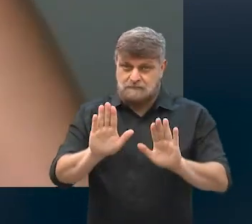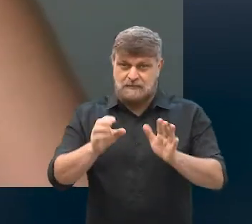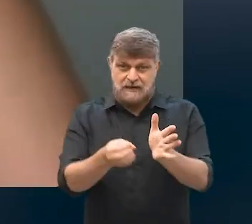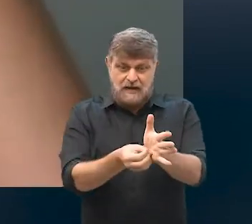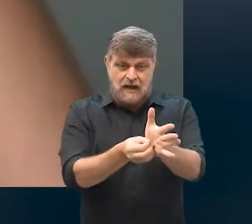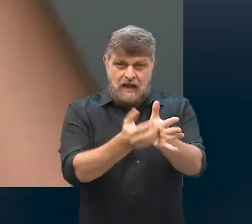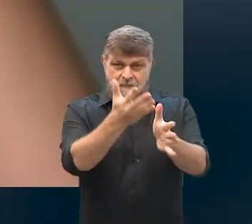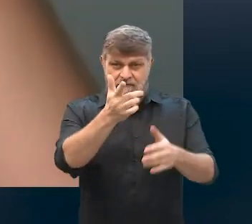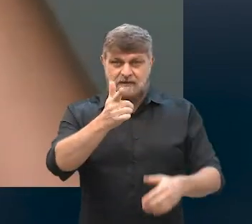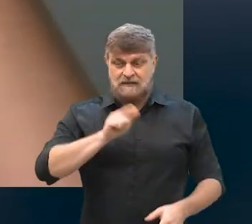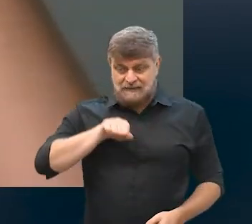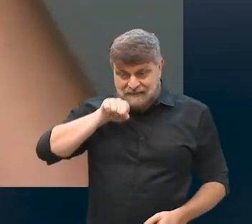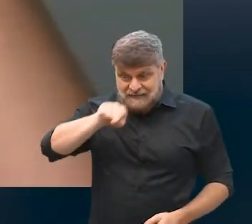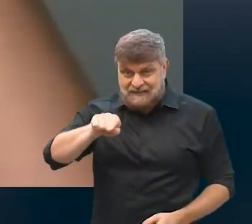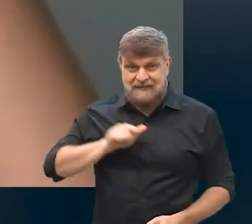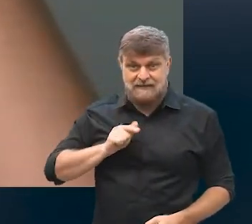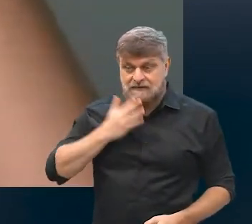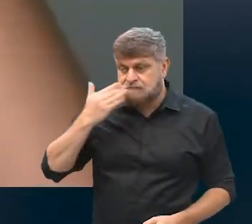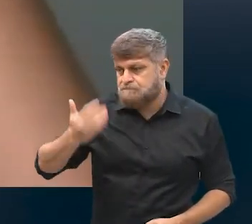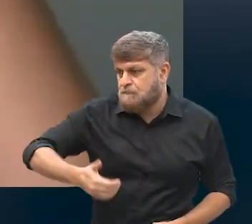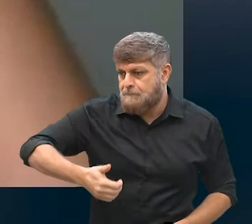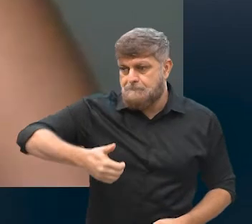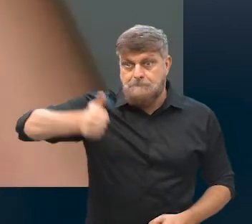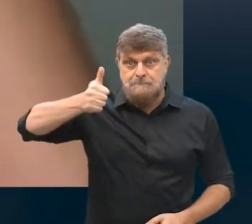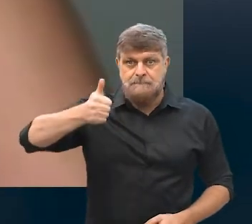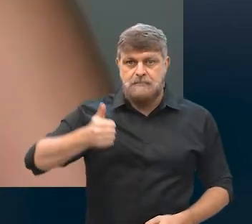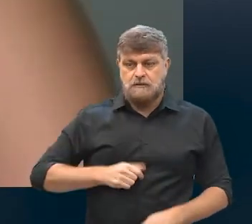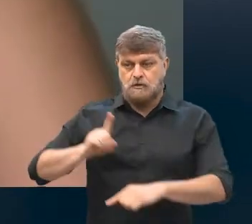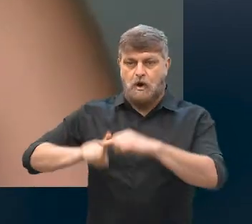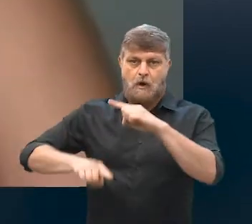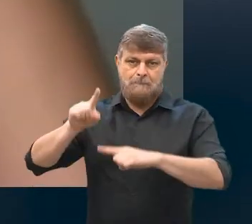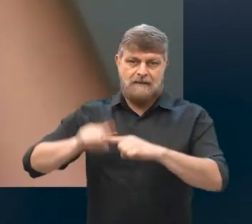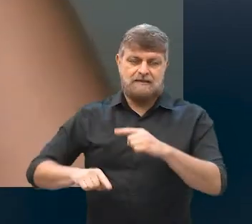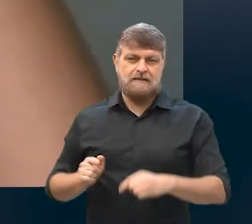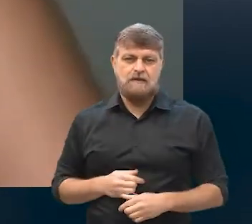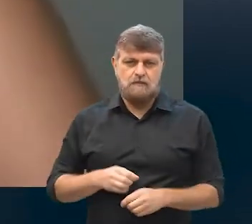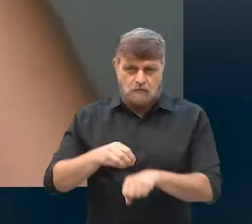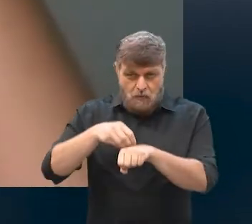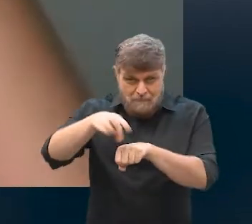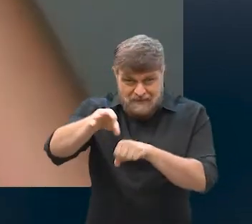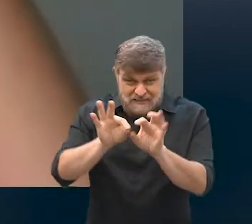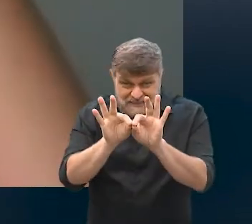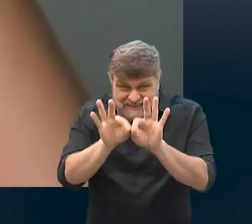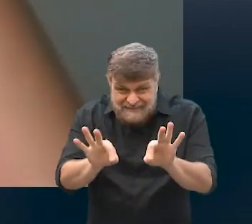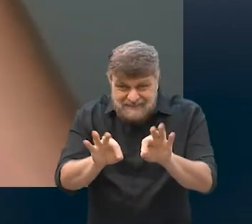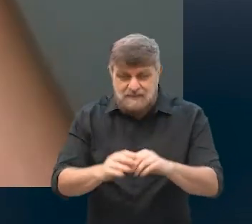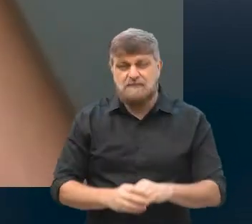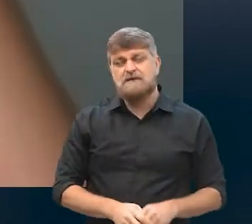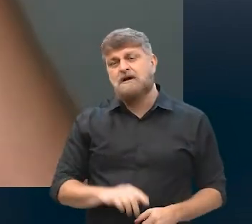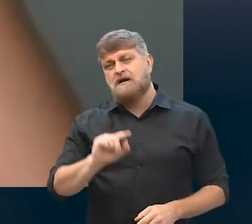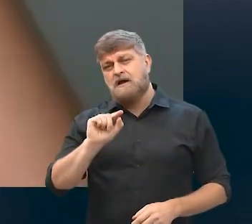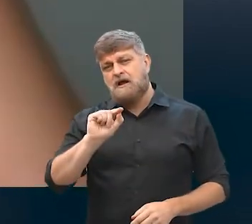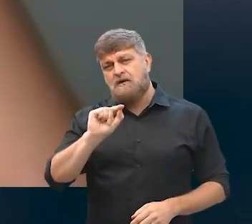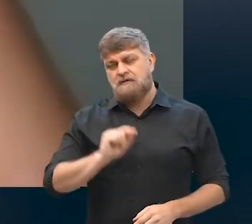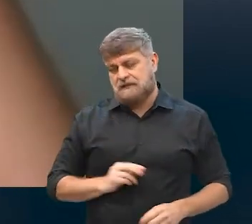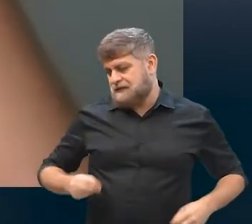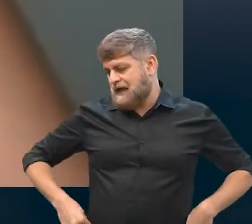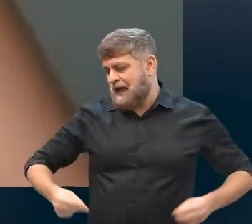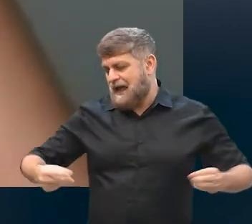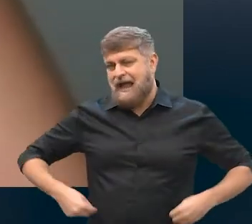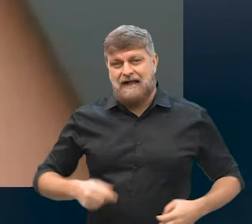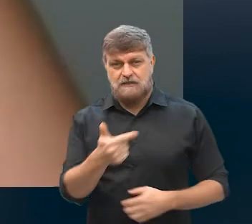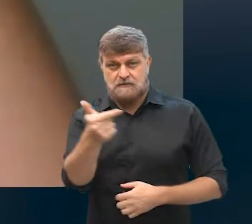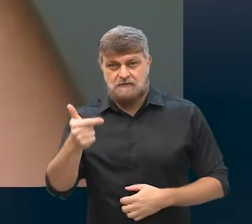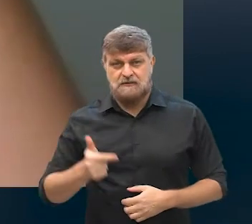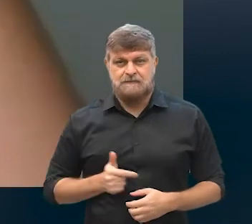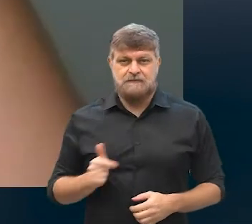é agregar valor no seu produto. Então, por exemplo, uma dica que é simples de fazer, né, e que não tem custo, é você ter uma